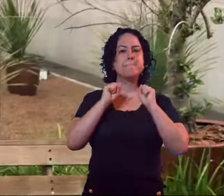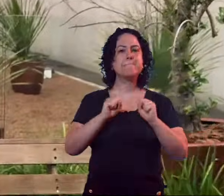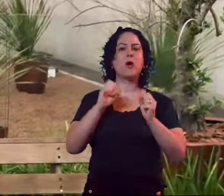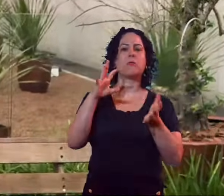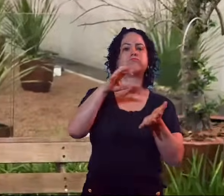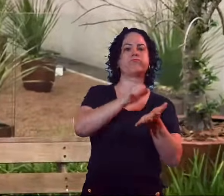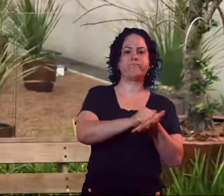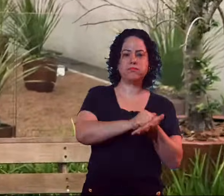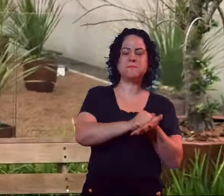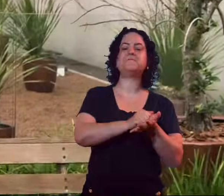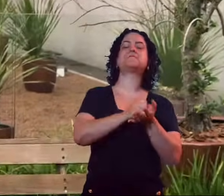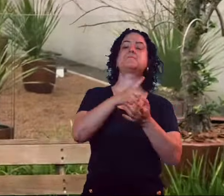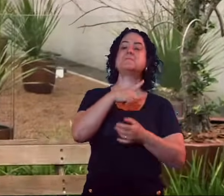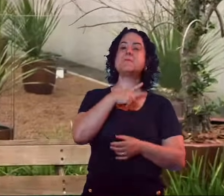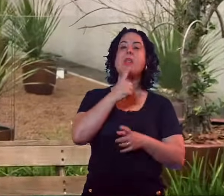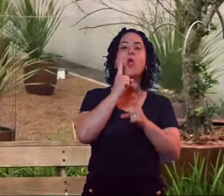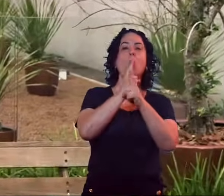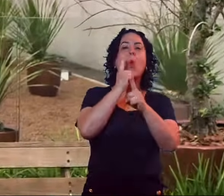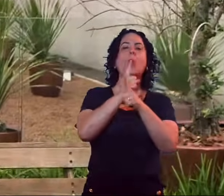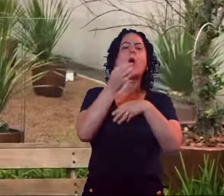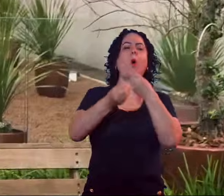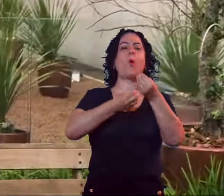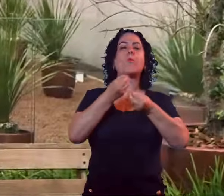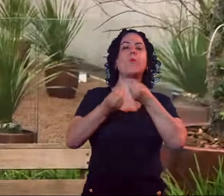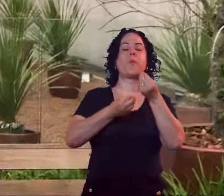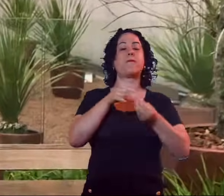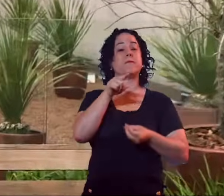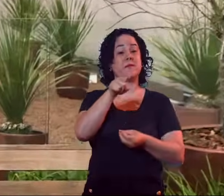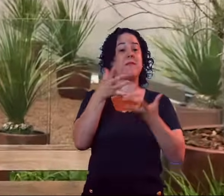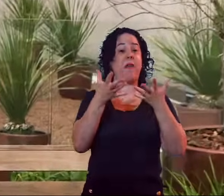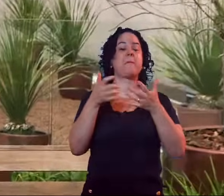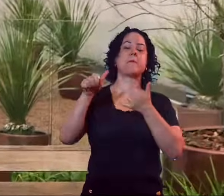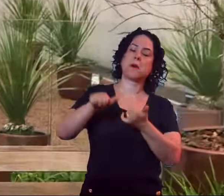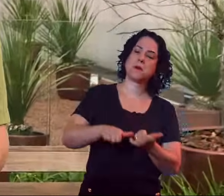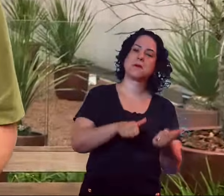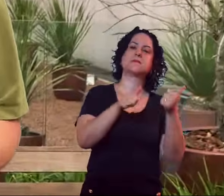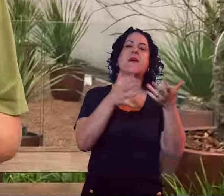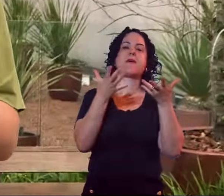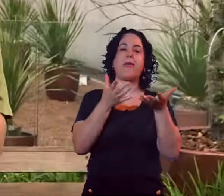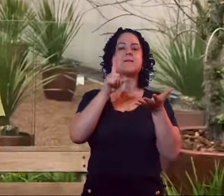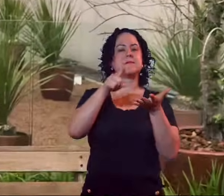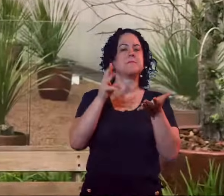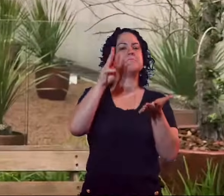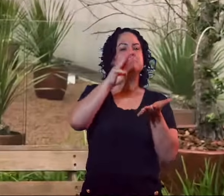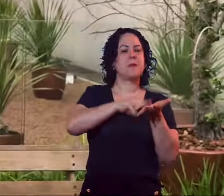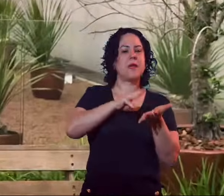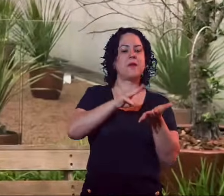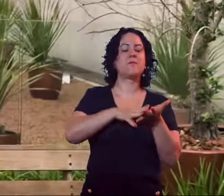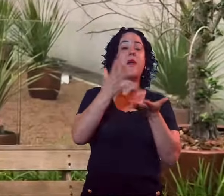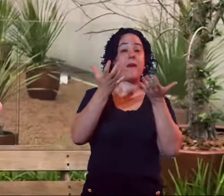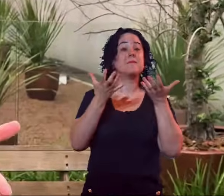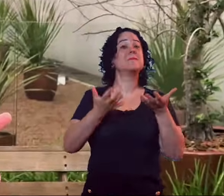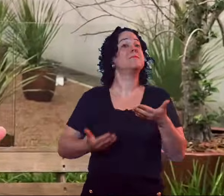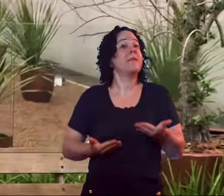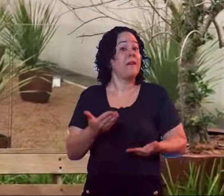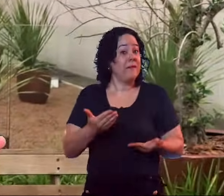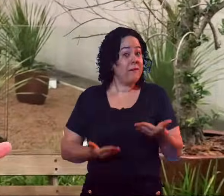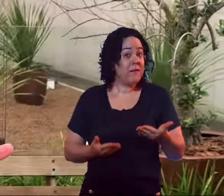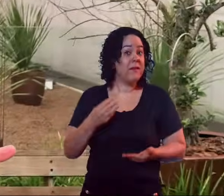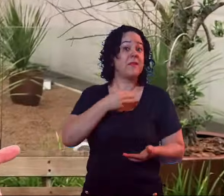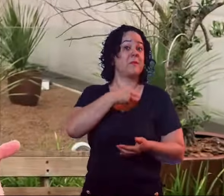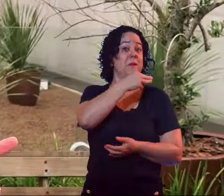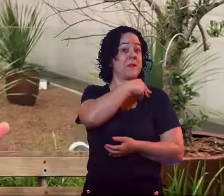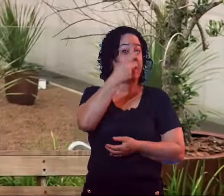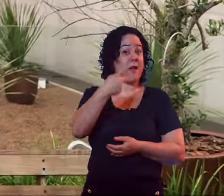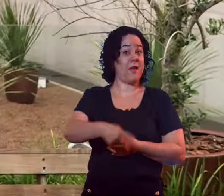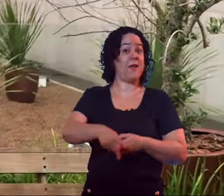pibcuritiba.org.br/eunapib. Ali você encontra todos os caminhos aí para você que também quer se batizar, quer se integrar, quer servir em algum ministério da nossa